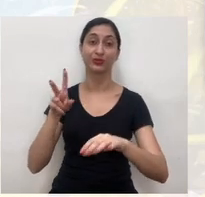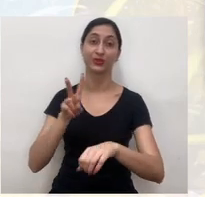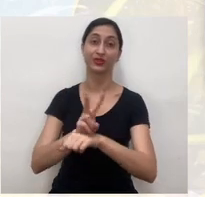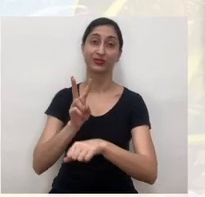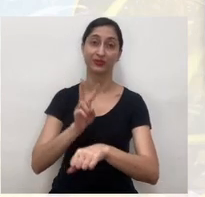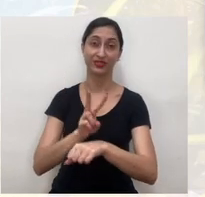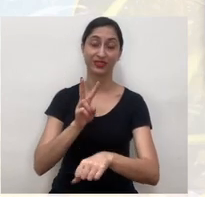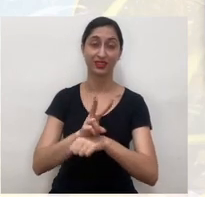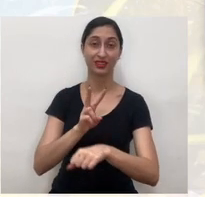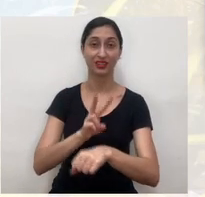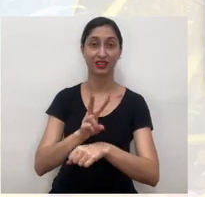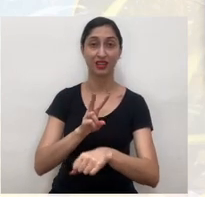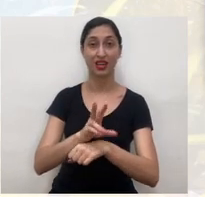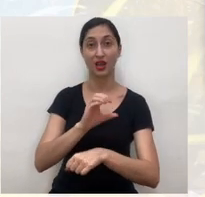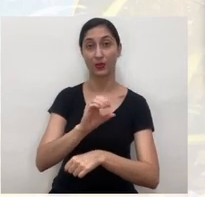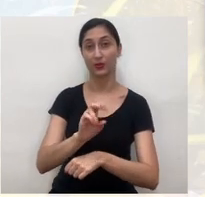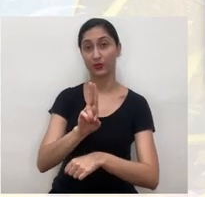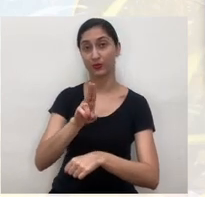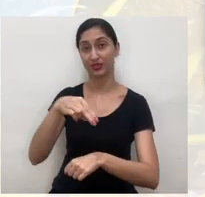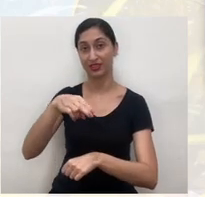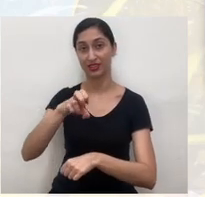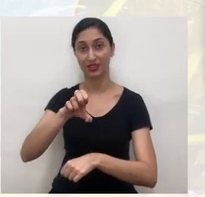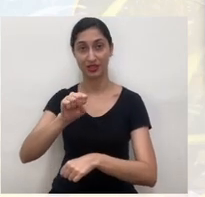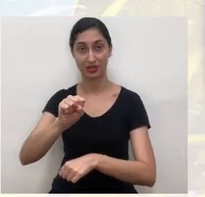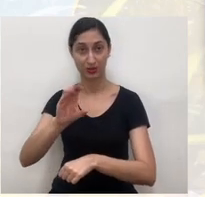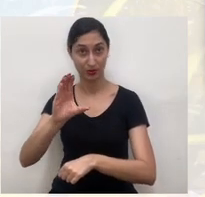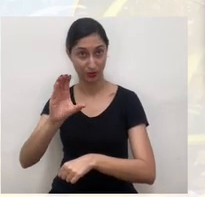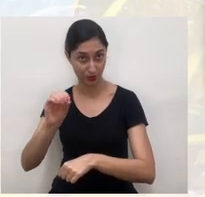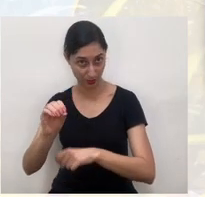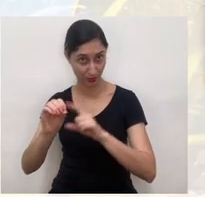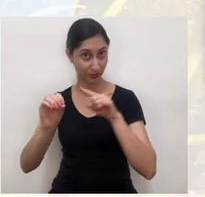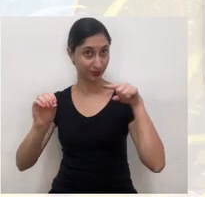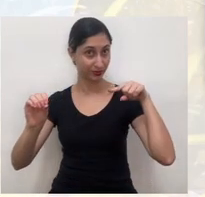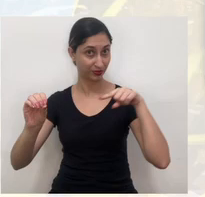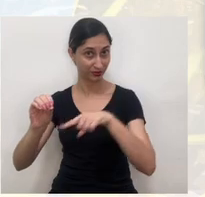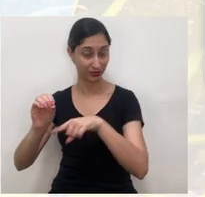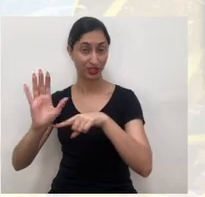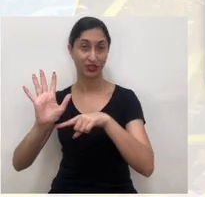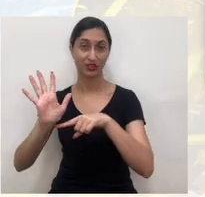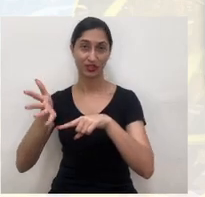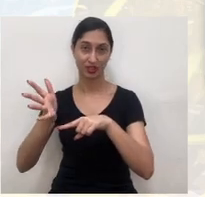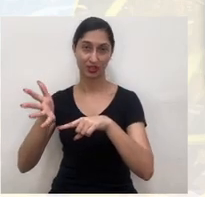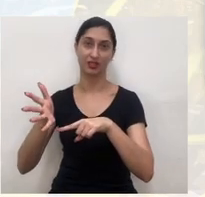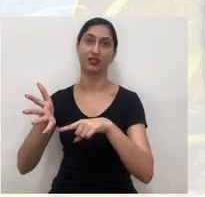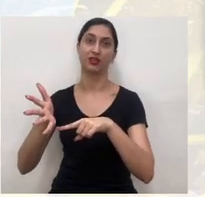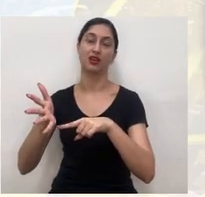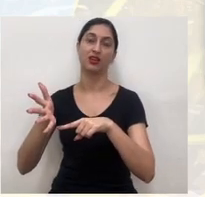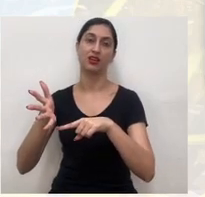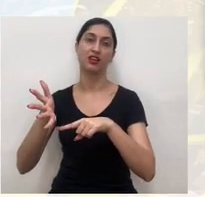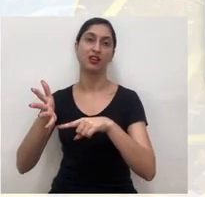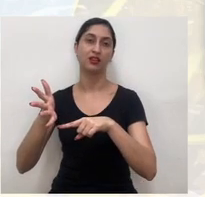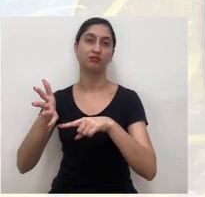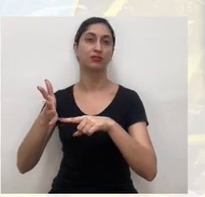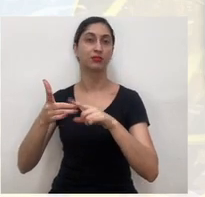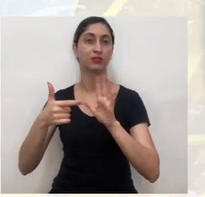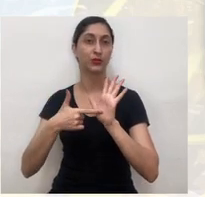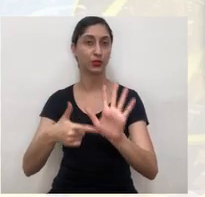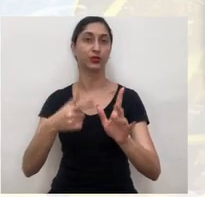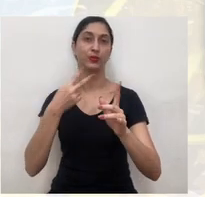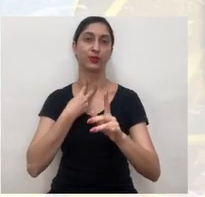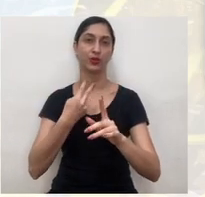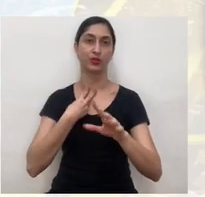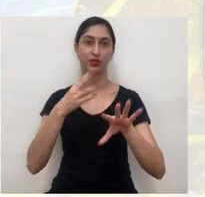organismo mundial, reconhece a intocabilidade do sítio